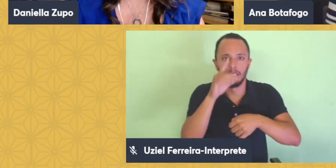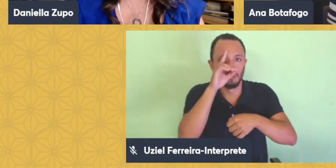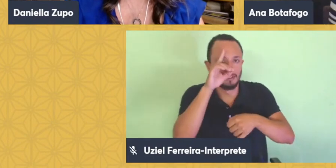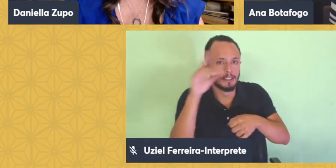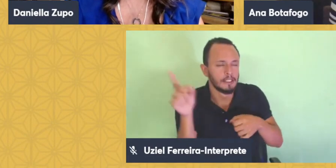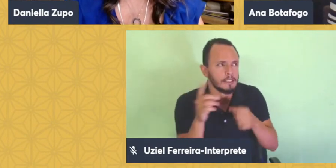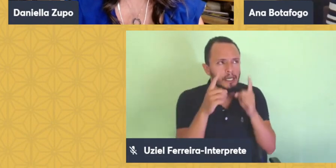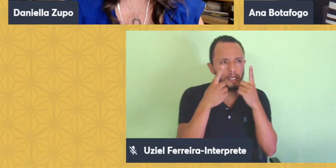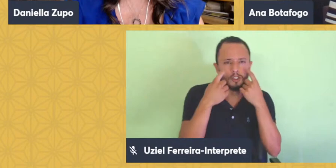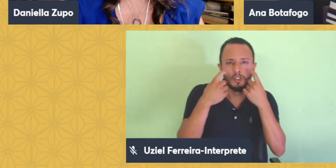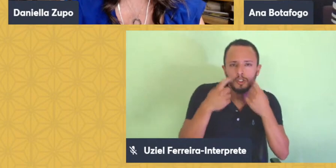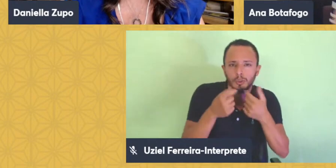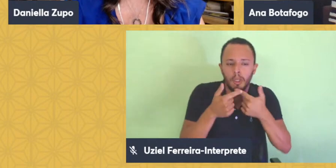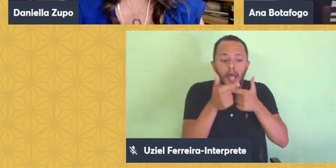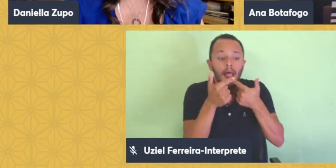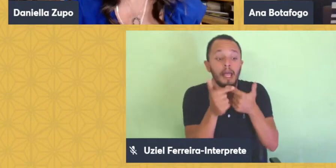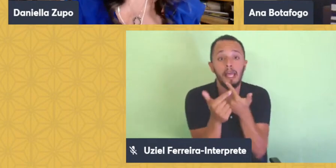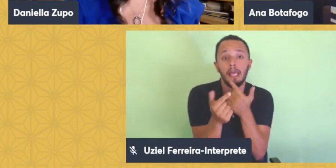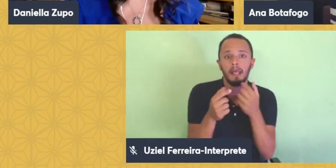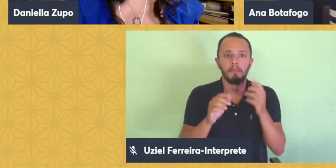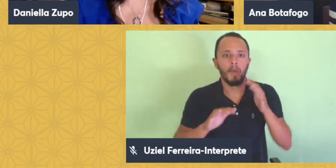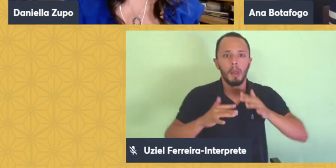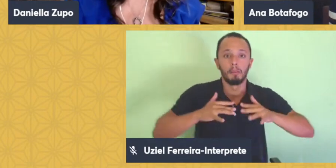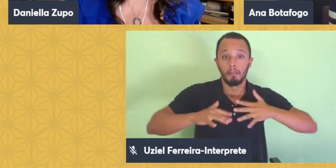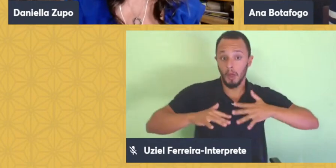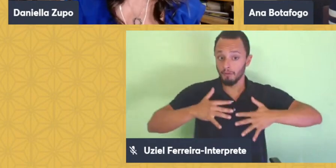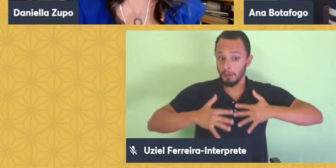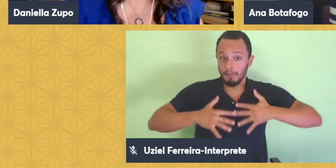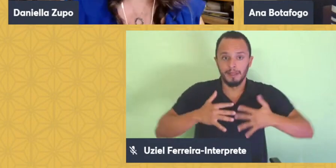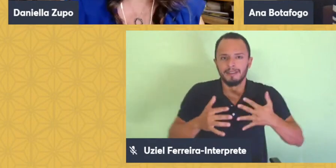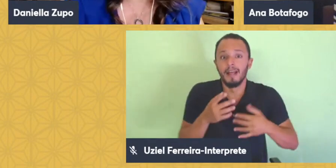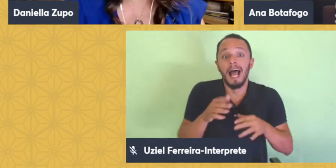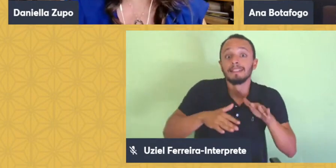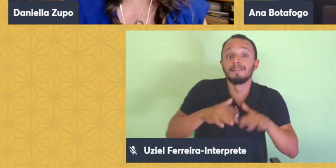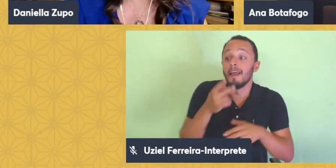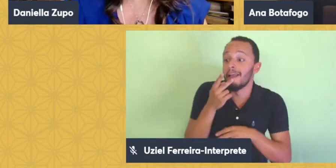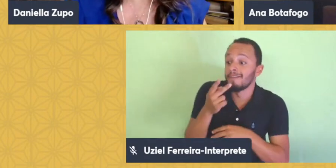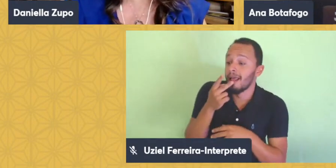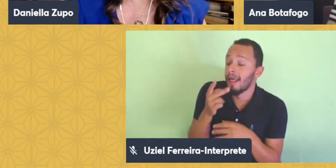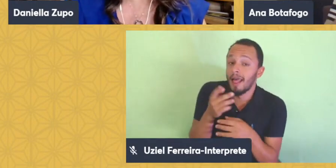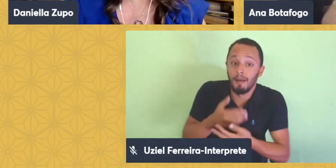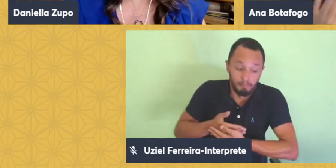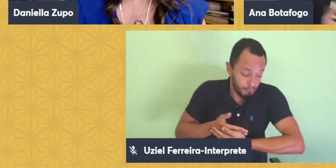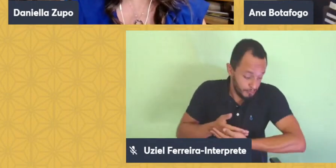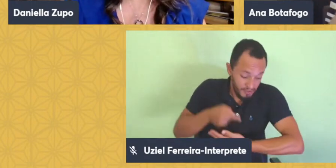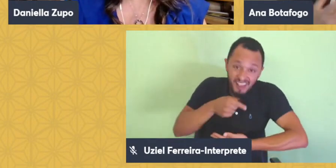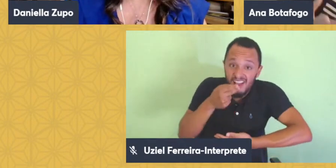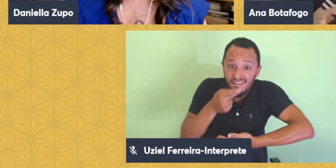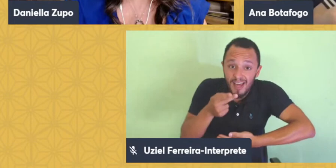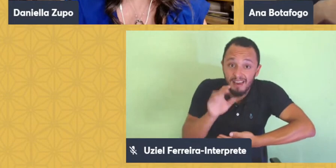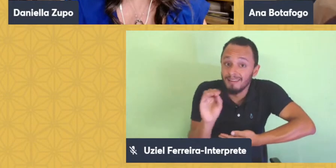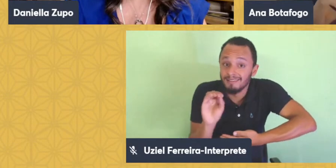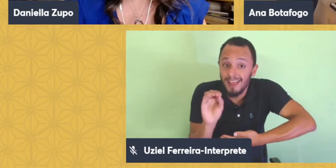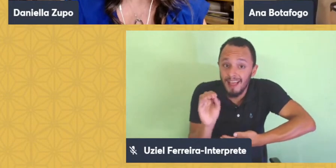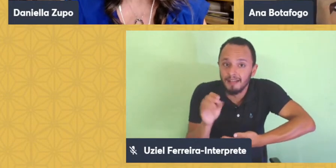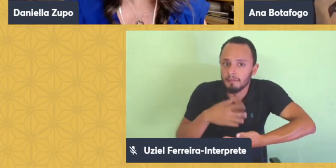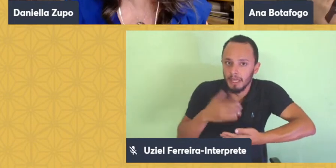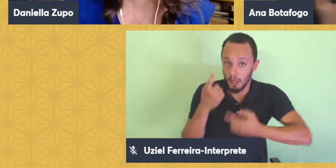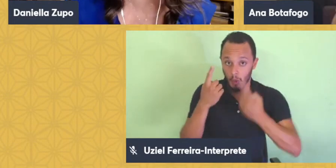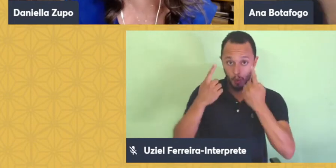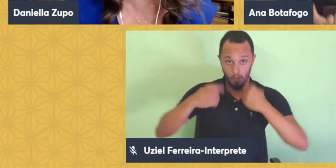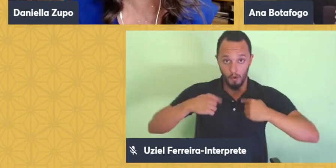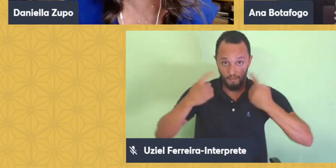das suas emoções mesmo quando a gente ainda nem sabe falar o corpo já fala Inclusive a